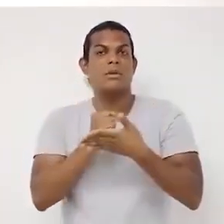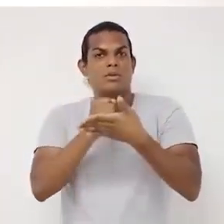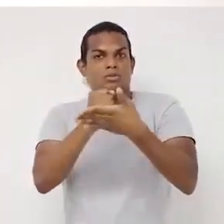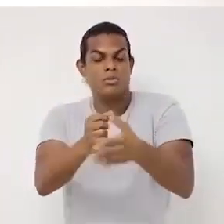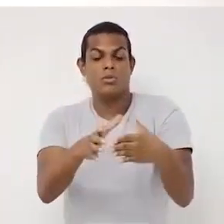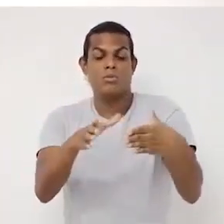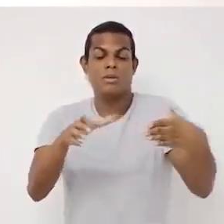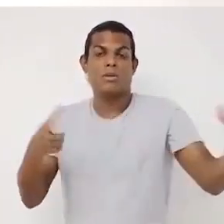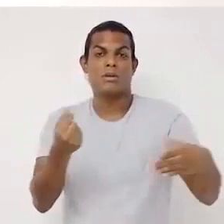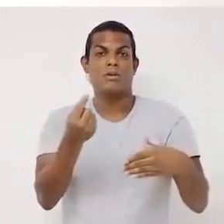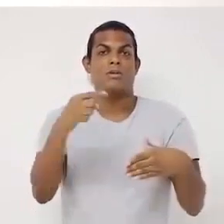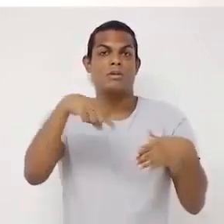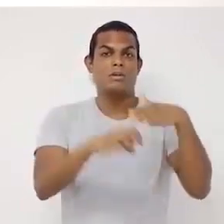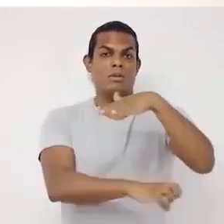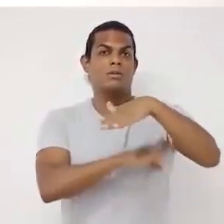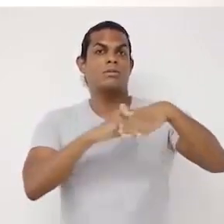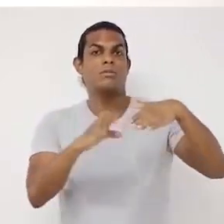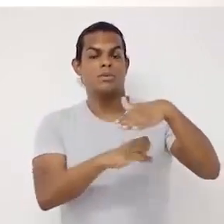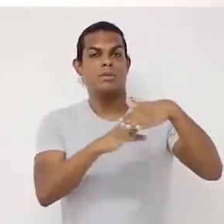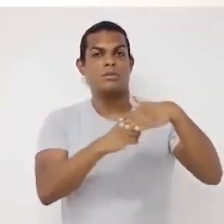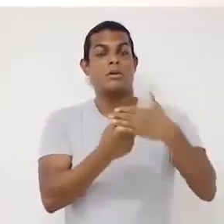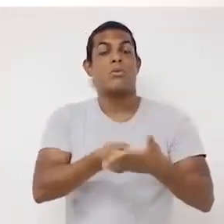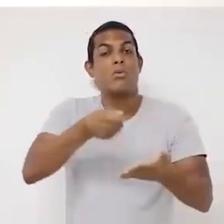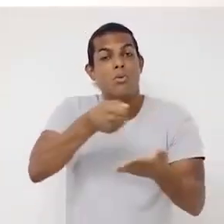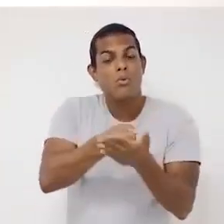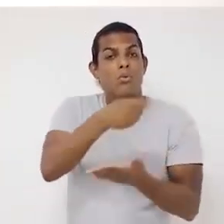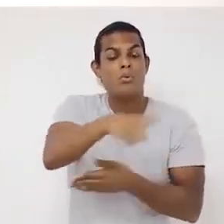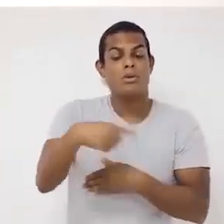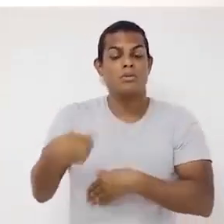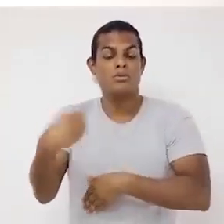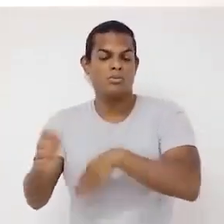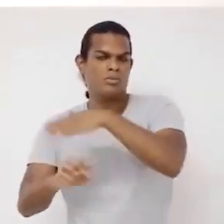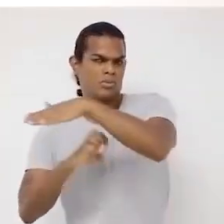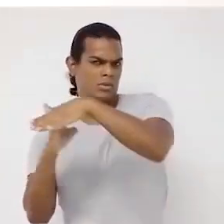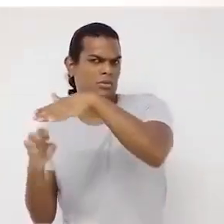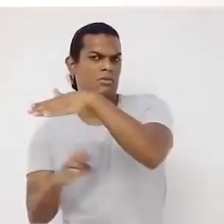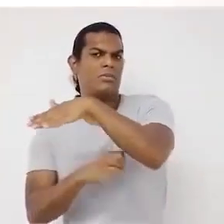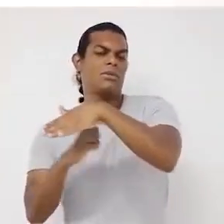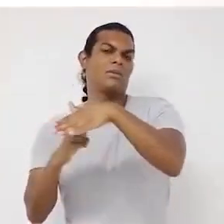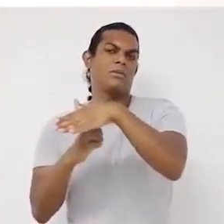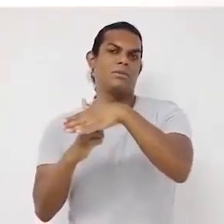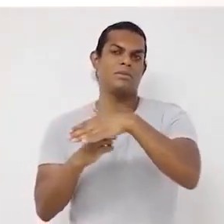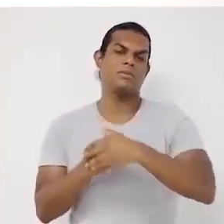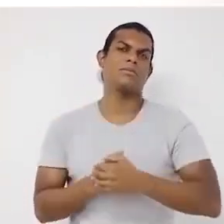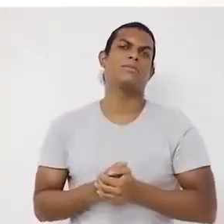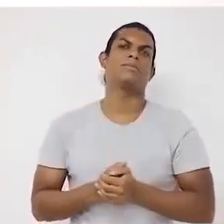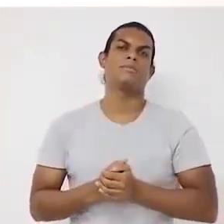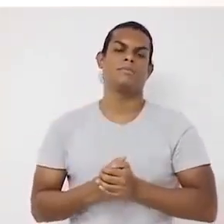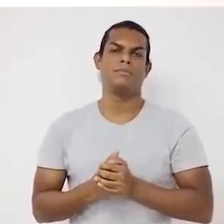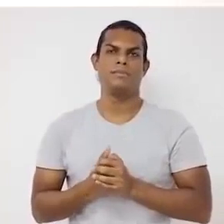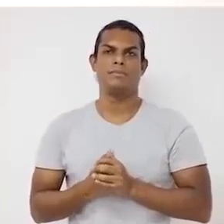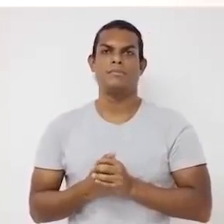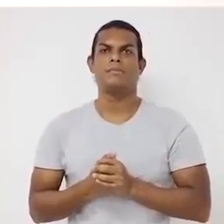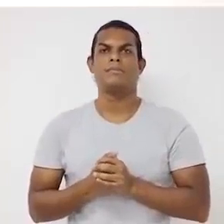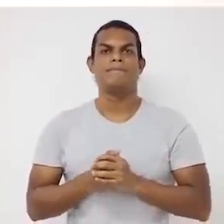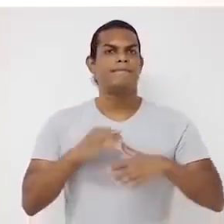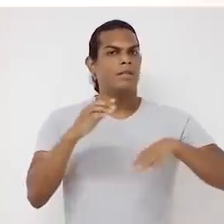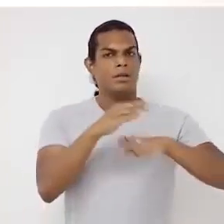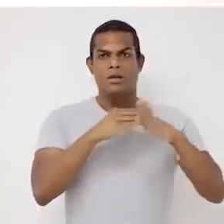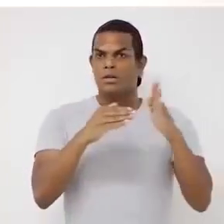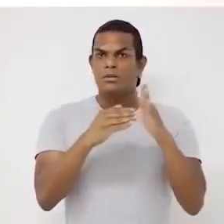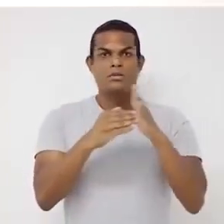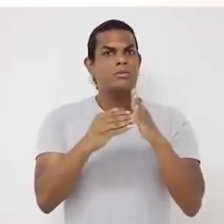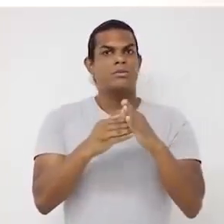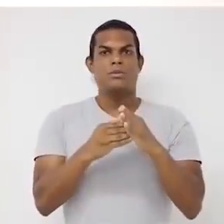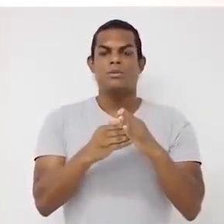compra de ações de outras empresas, a nossa empresa investindo o dinheiro dela em outras empresas, então tudo isso